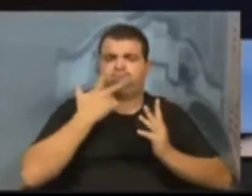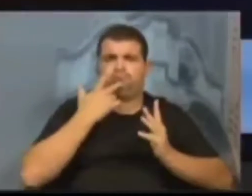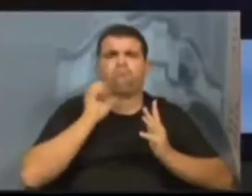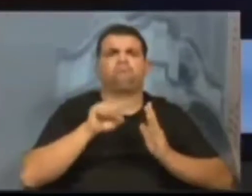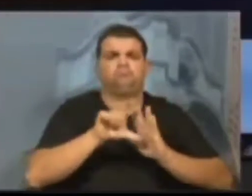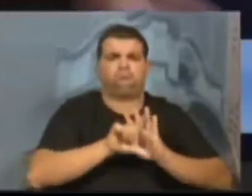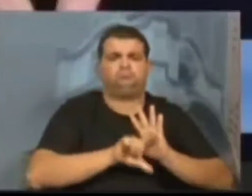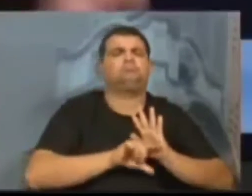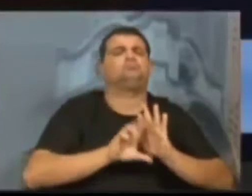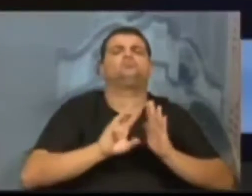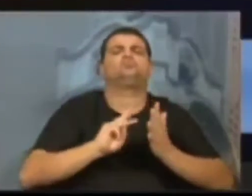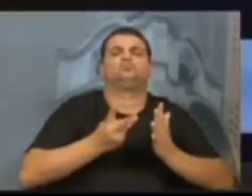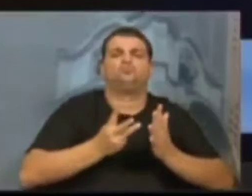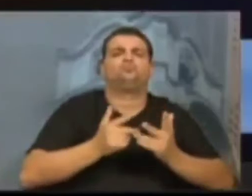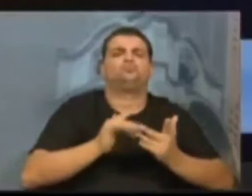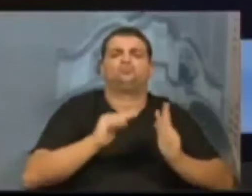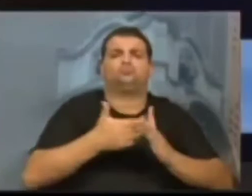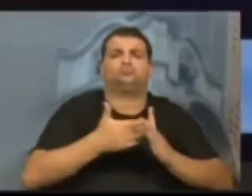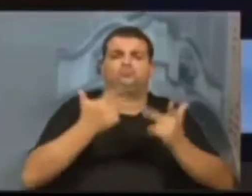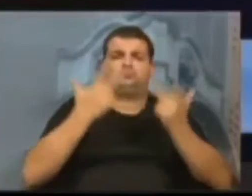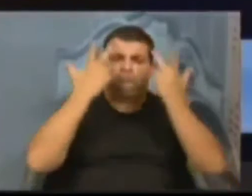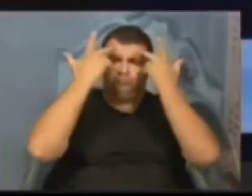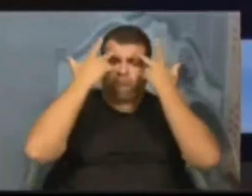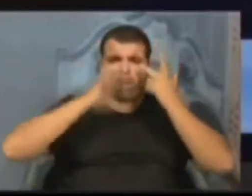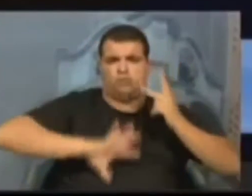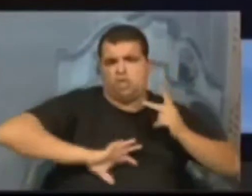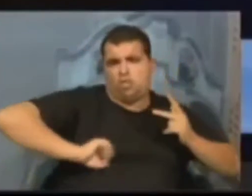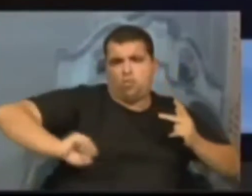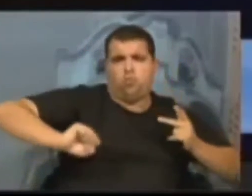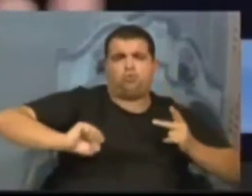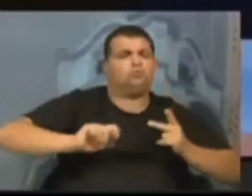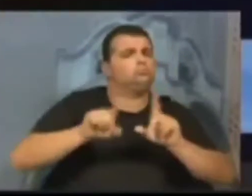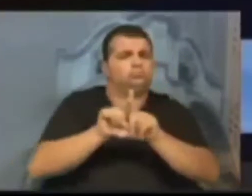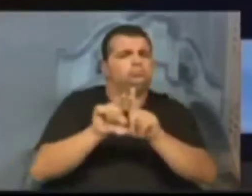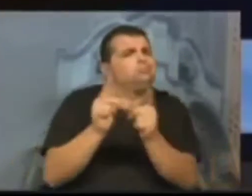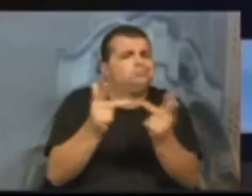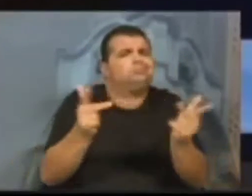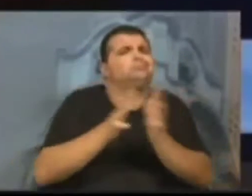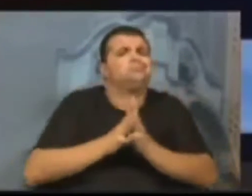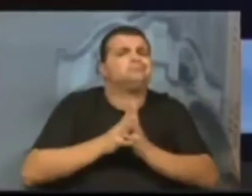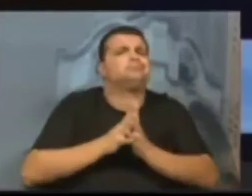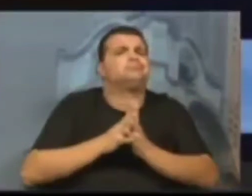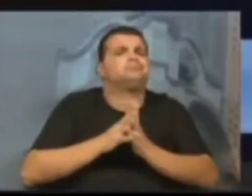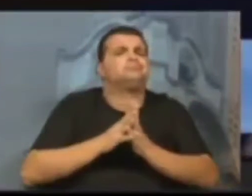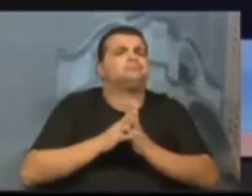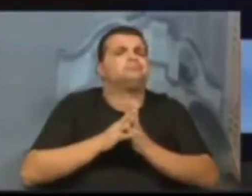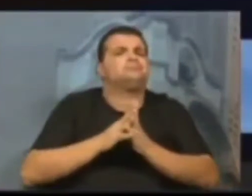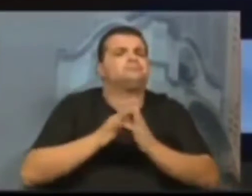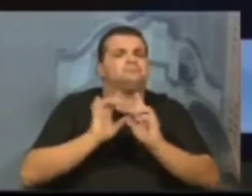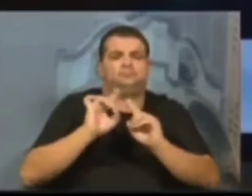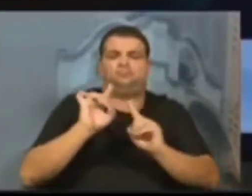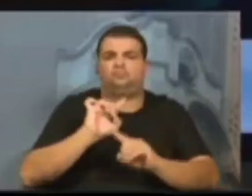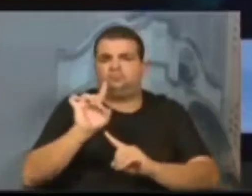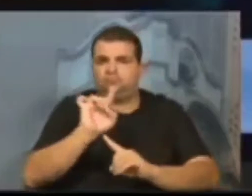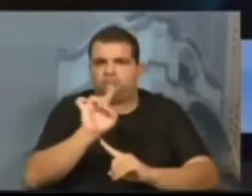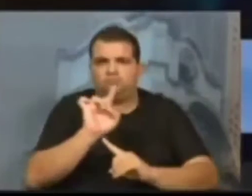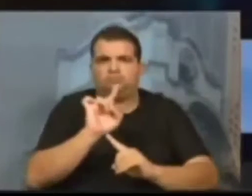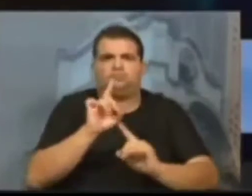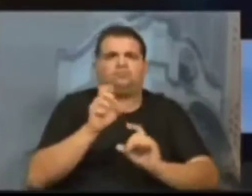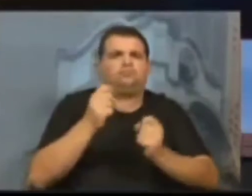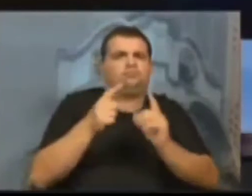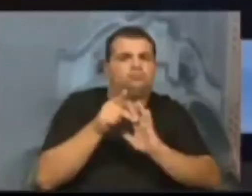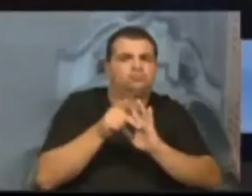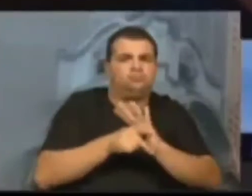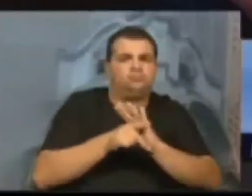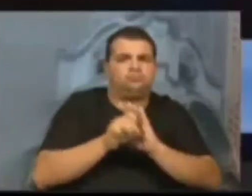todas as drogas, vamos fazer tudo, tá tranquilo, aborto, né? Se é para ser assim. Mas daí, não, para algumas pautas é assim como eu